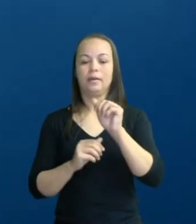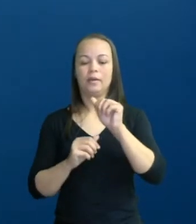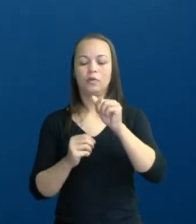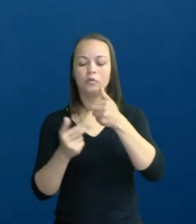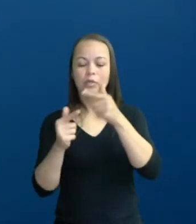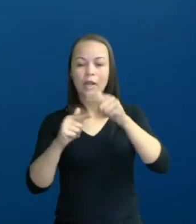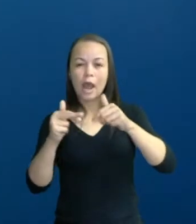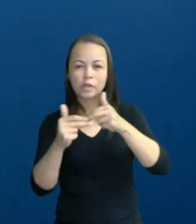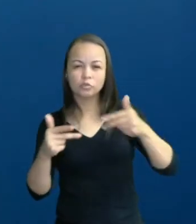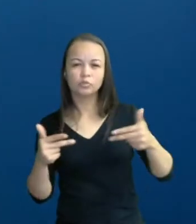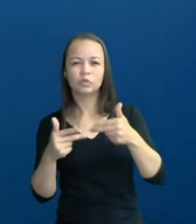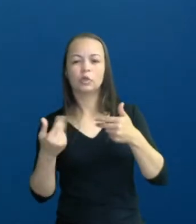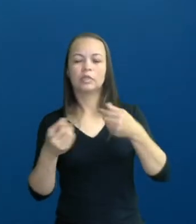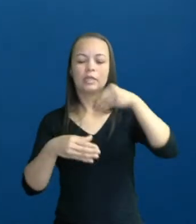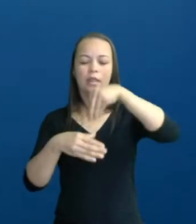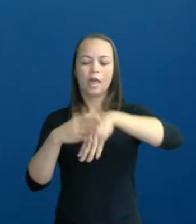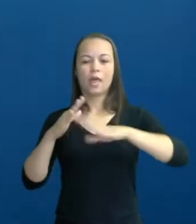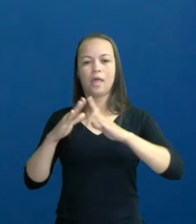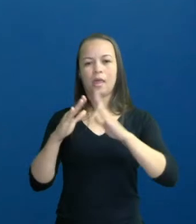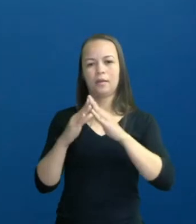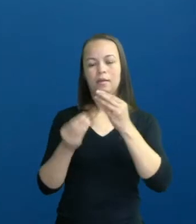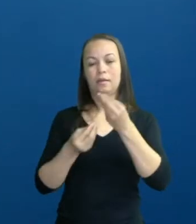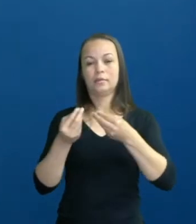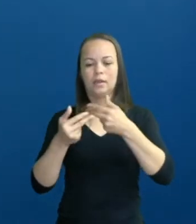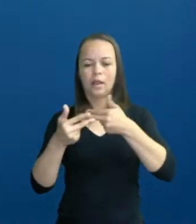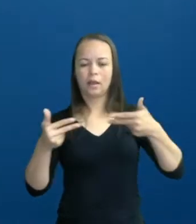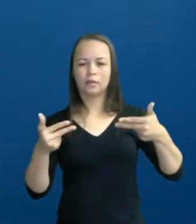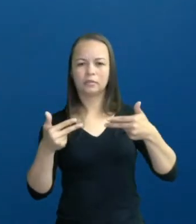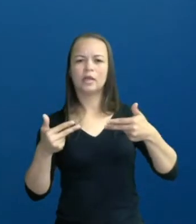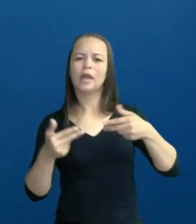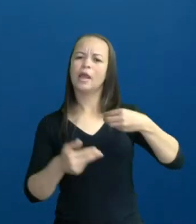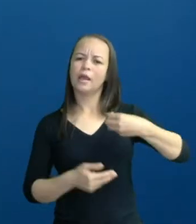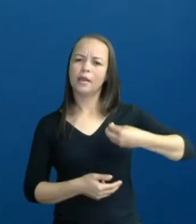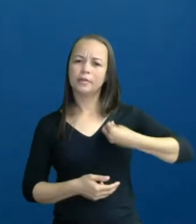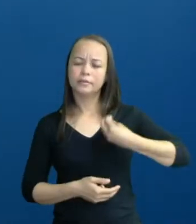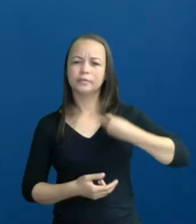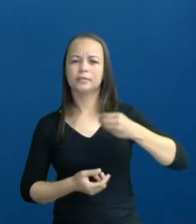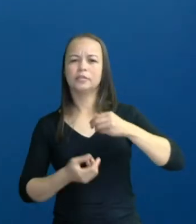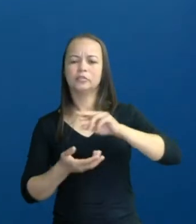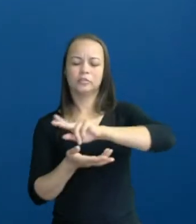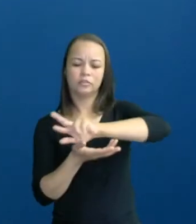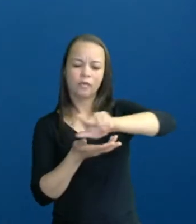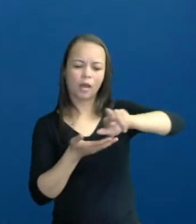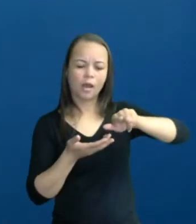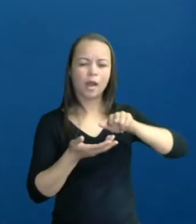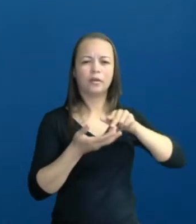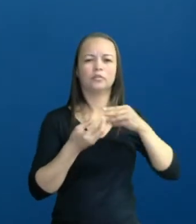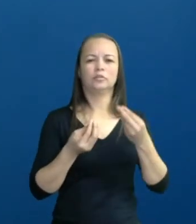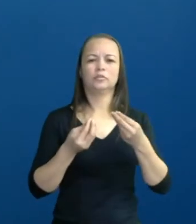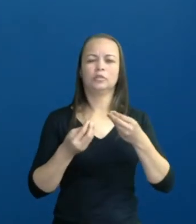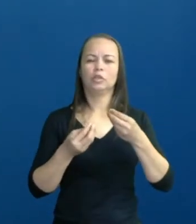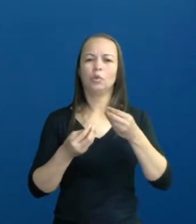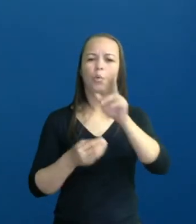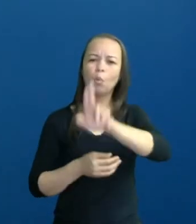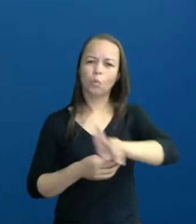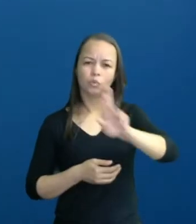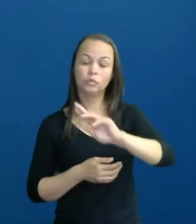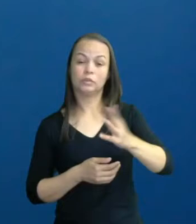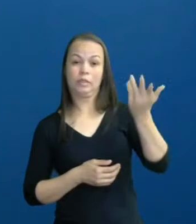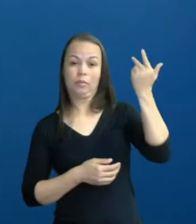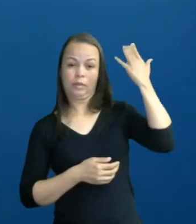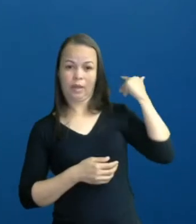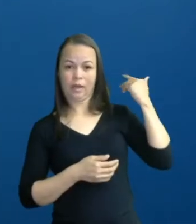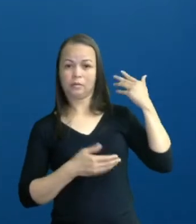imagina, lógico, existe ainda alguns aparelhos domésticos, eletrodomésticos que a gente usa até hoje do passado, mas foi